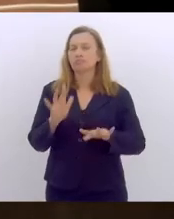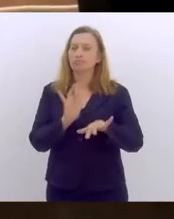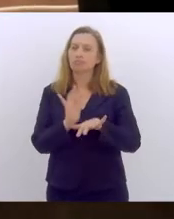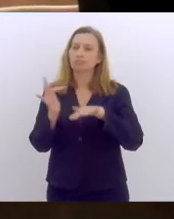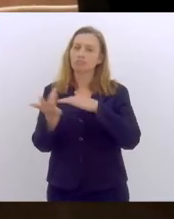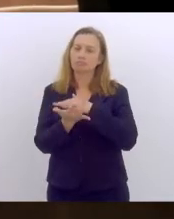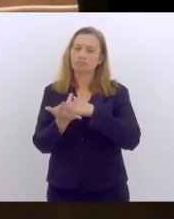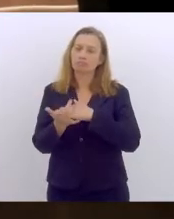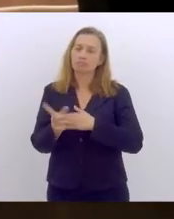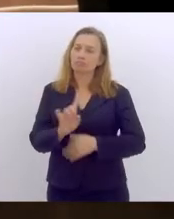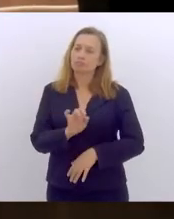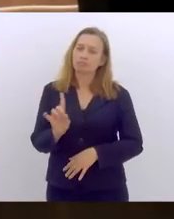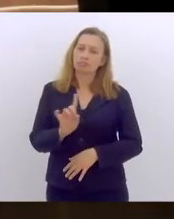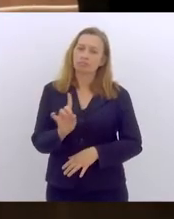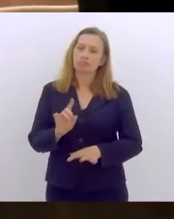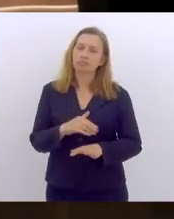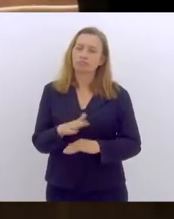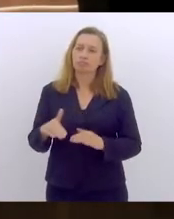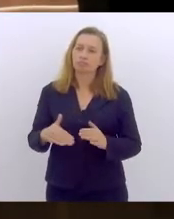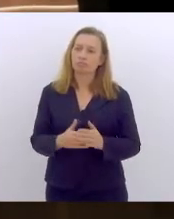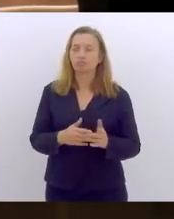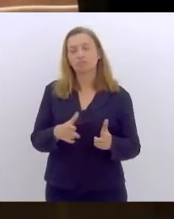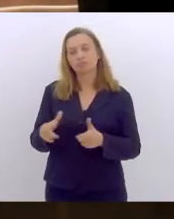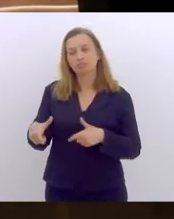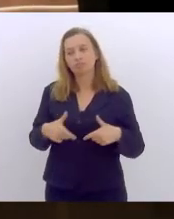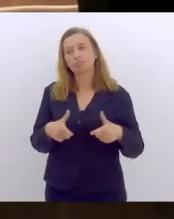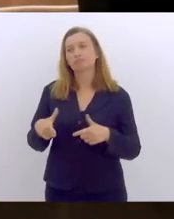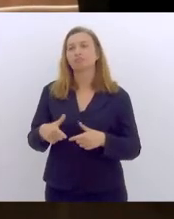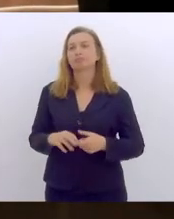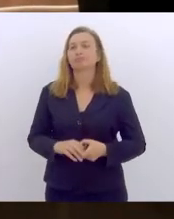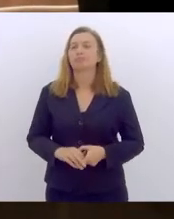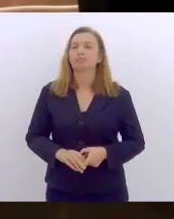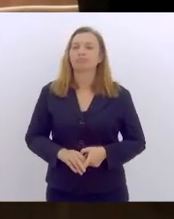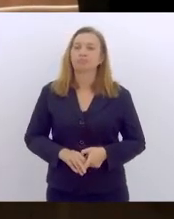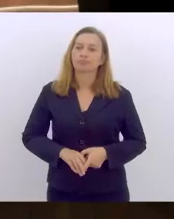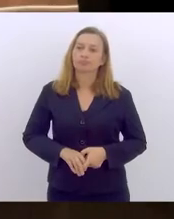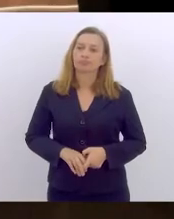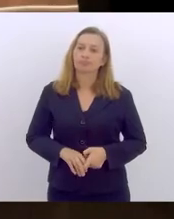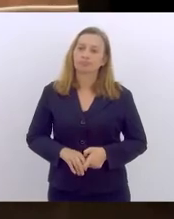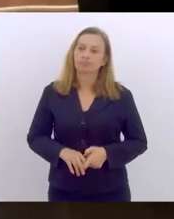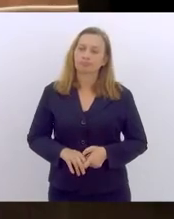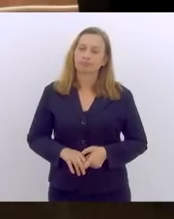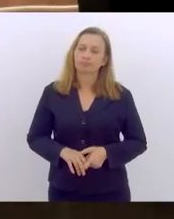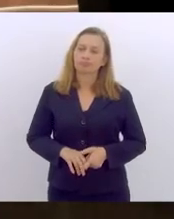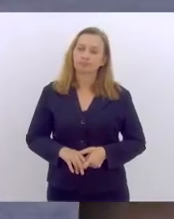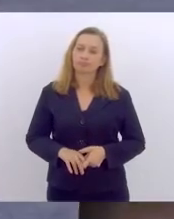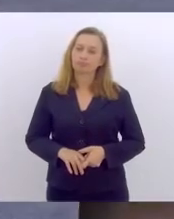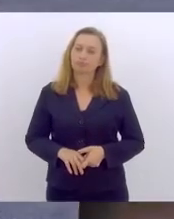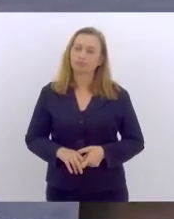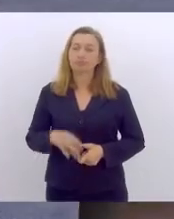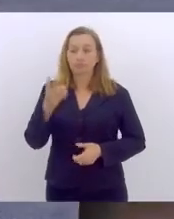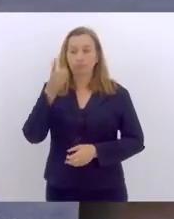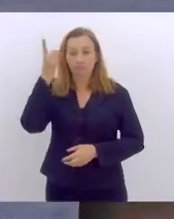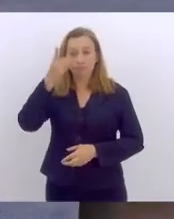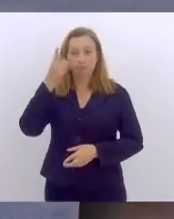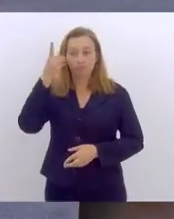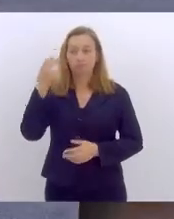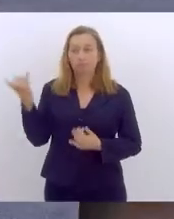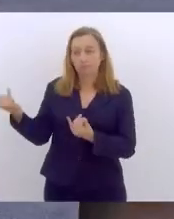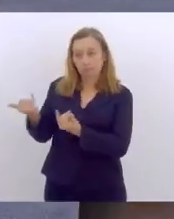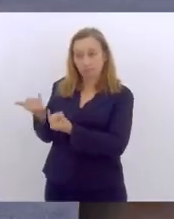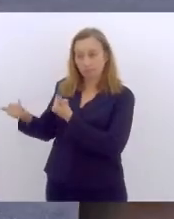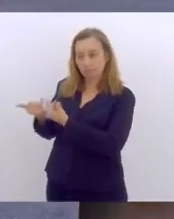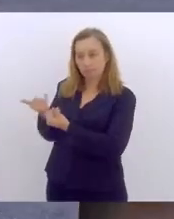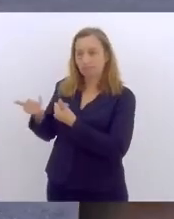apenas os praticados nas redes sociais, quanto os tipos penais são mais amplos. Deputada, fui informada aqui